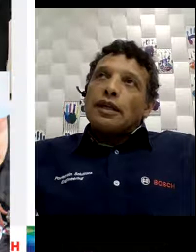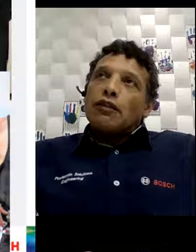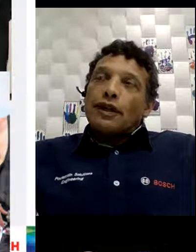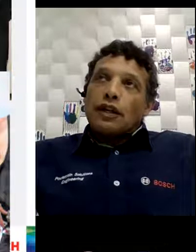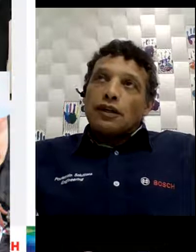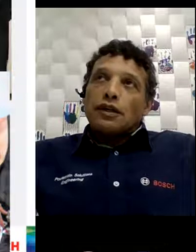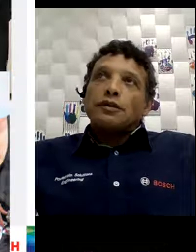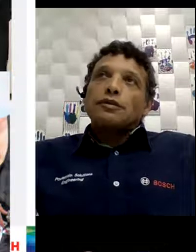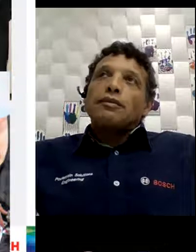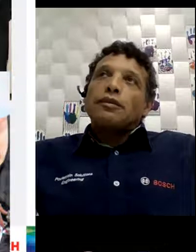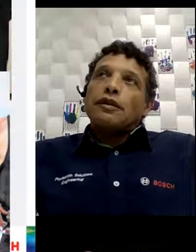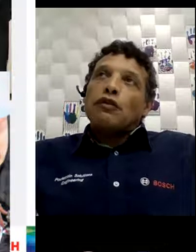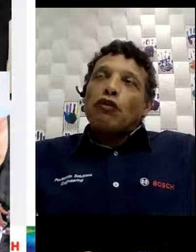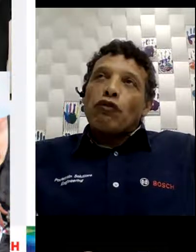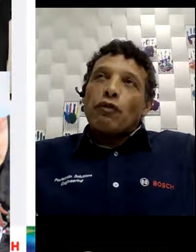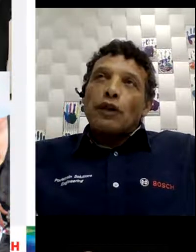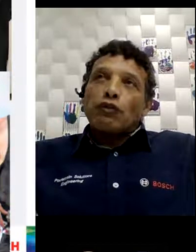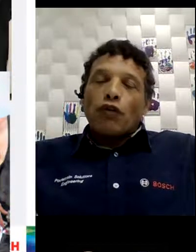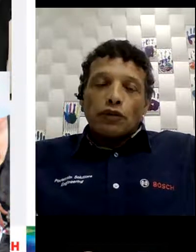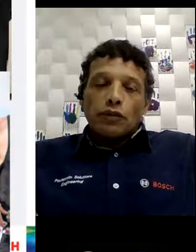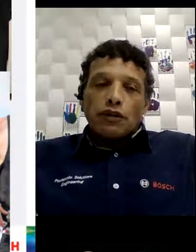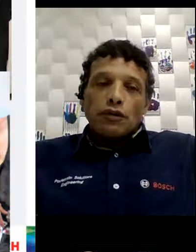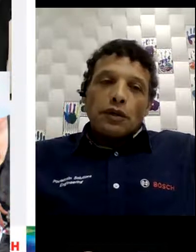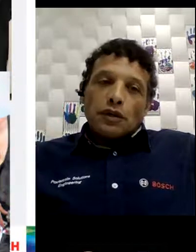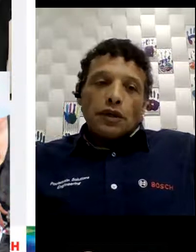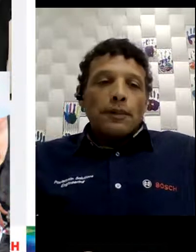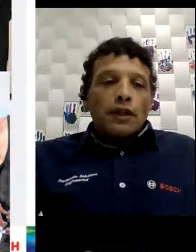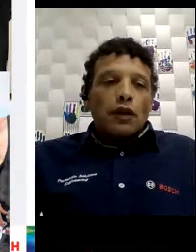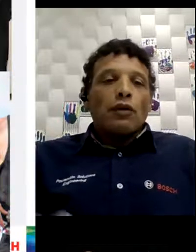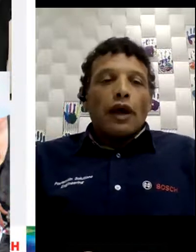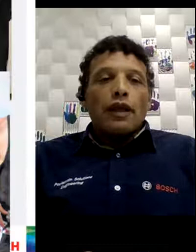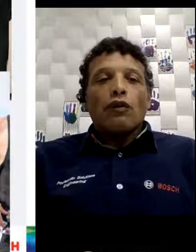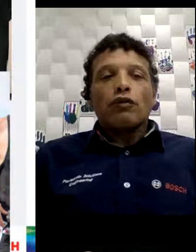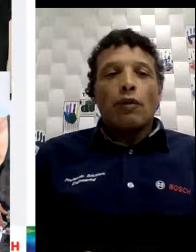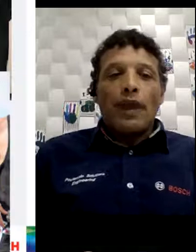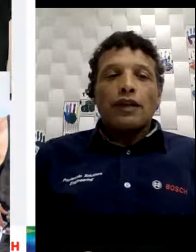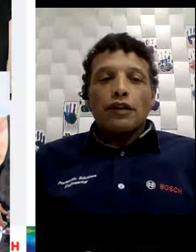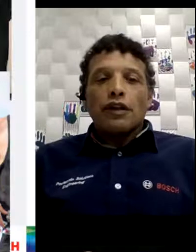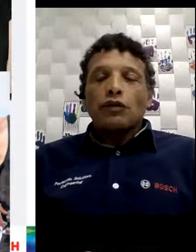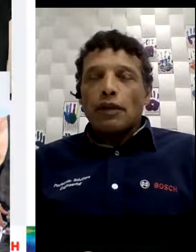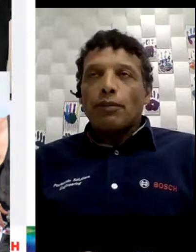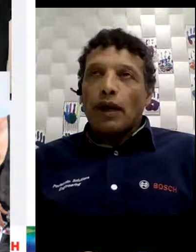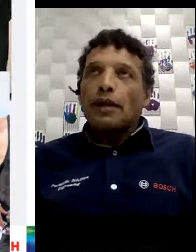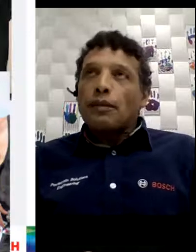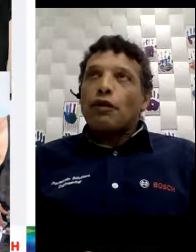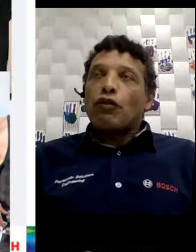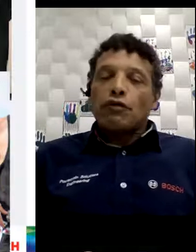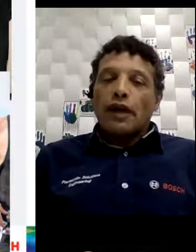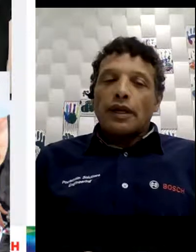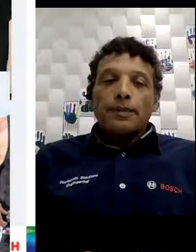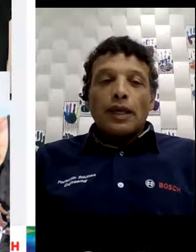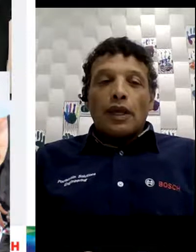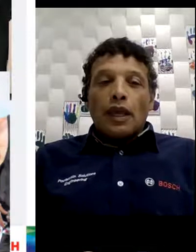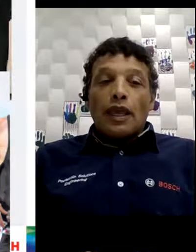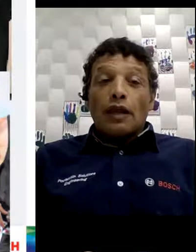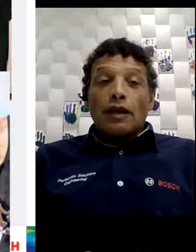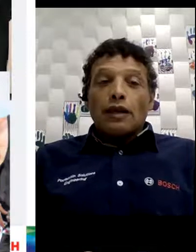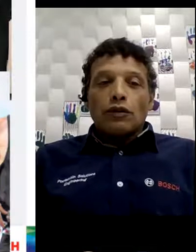de expatriação, de desenvolvimento fora do Brasil. Né? Então, aí eu tomei a decisão de ir para a